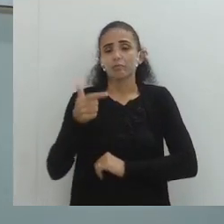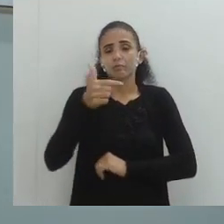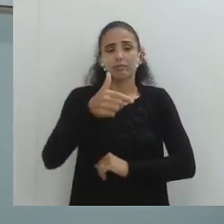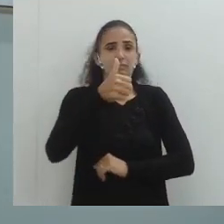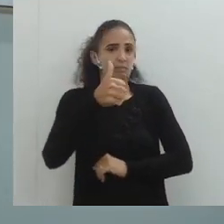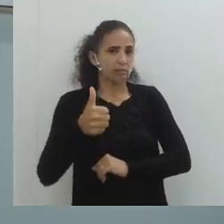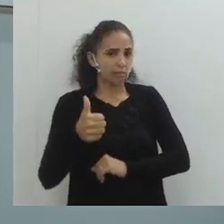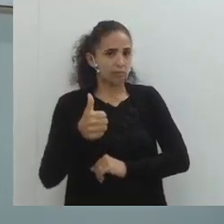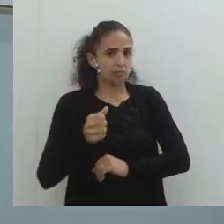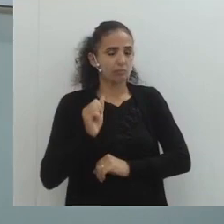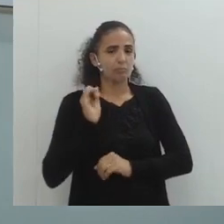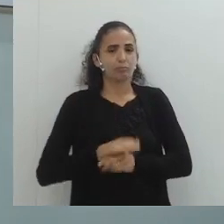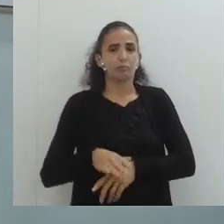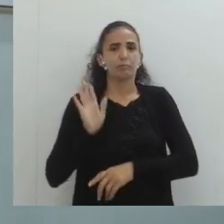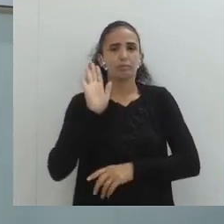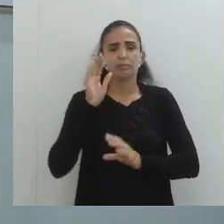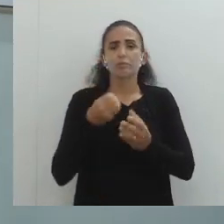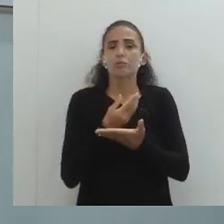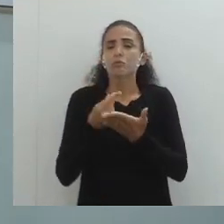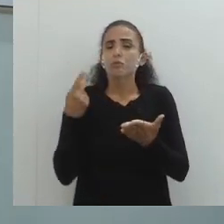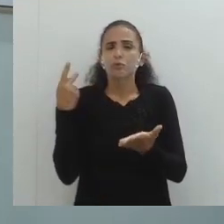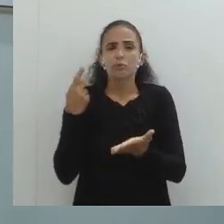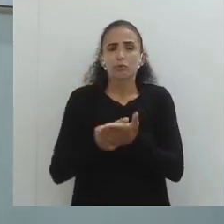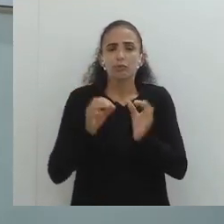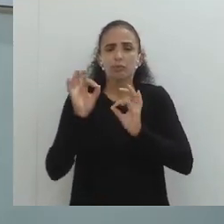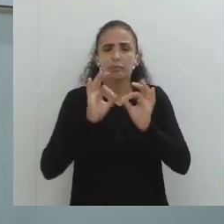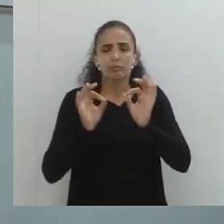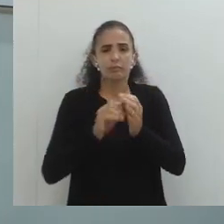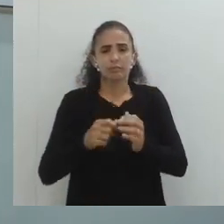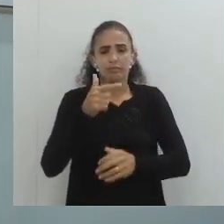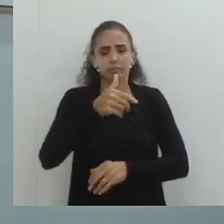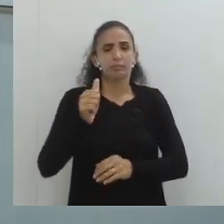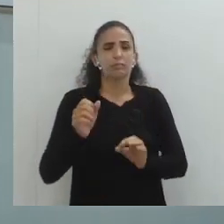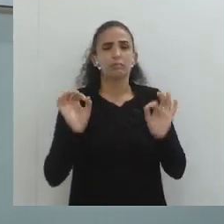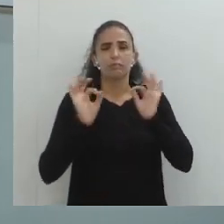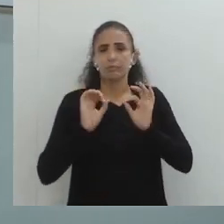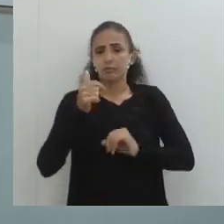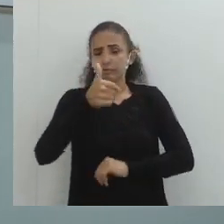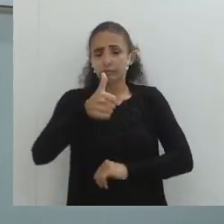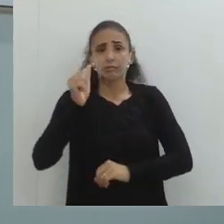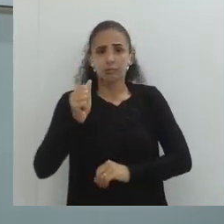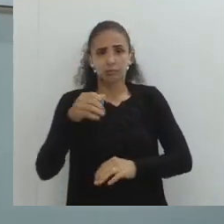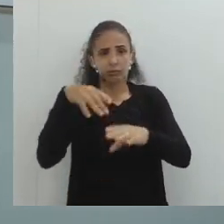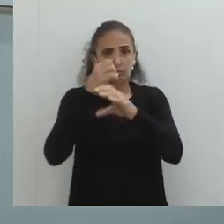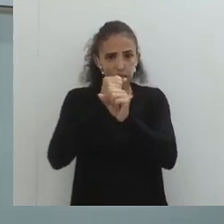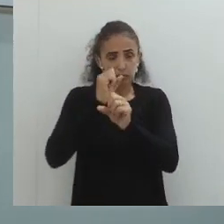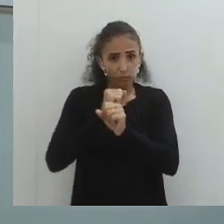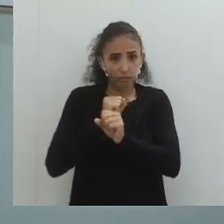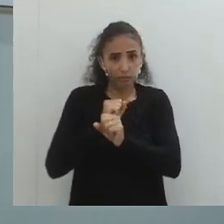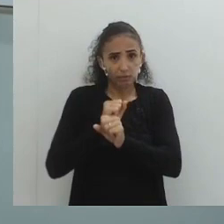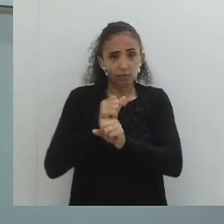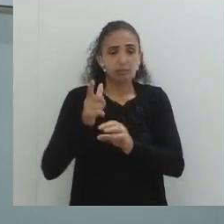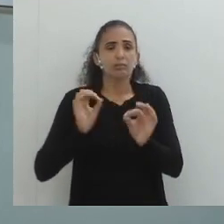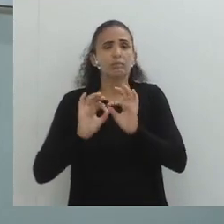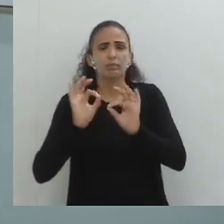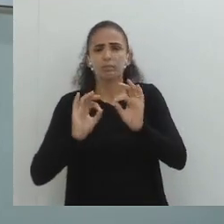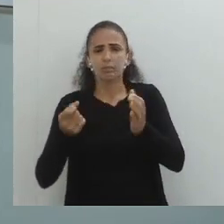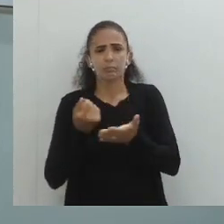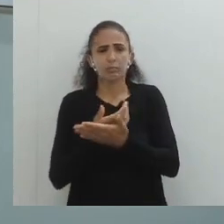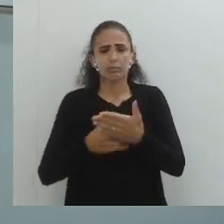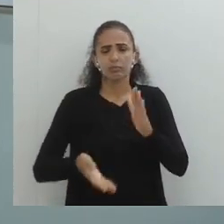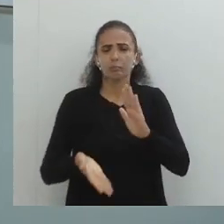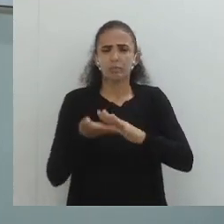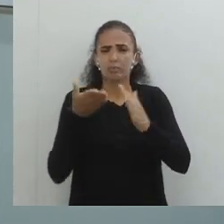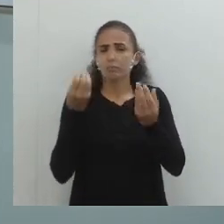21. Basquetão 21. 21 vai acabar quando? Quando eu fizer 21 pontos. Canastra,